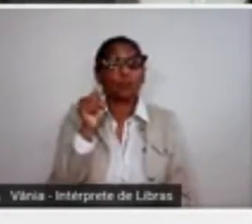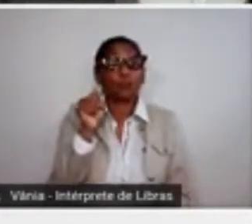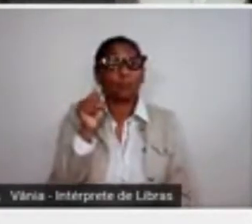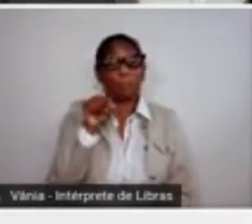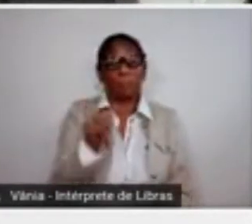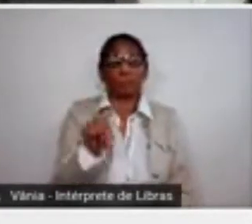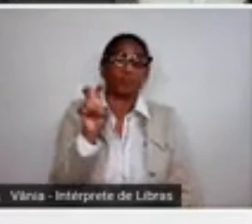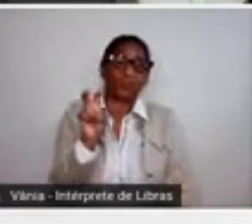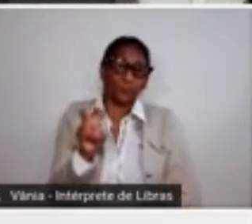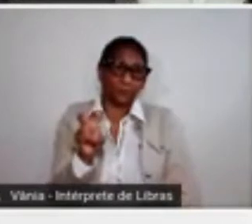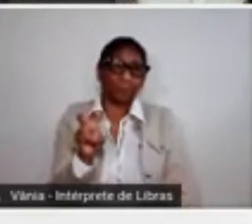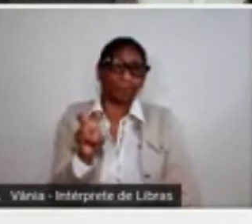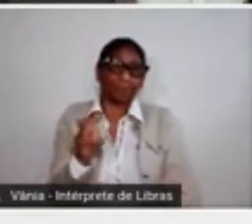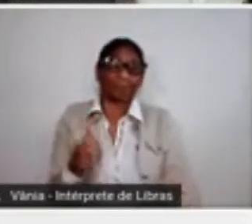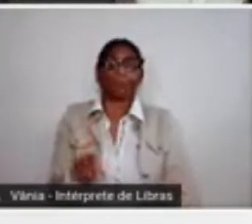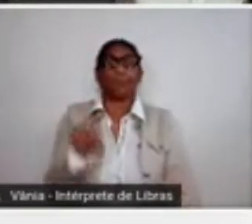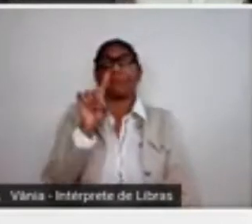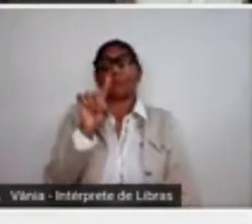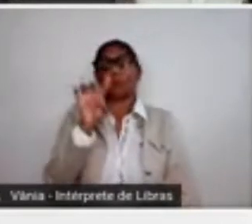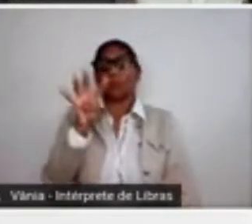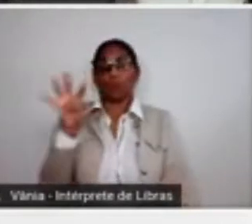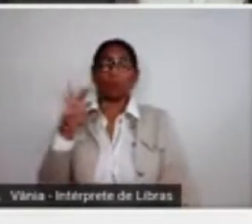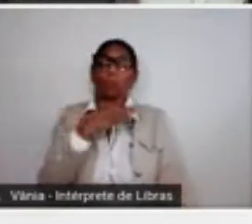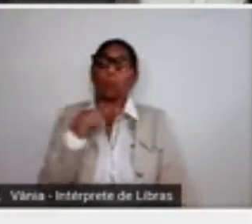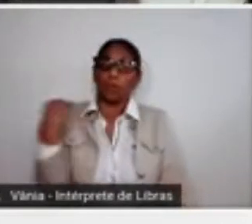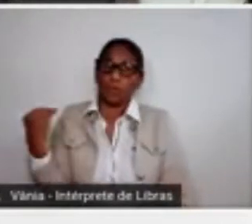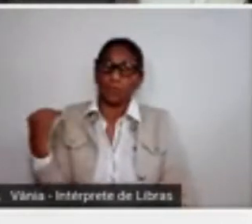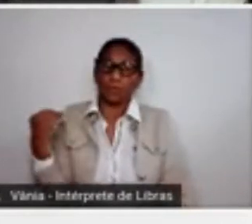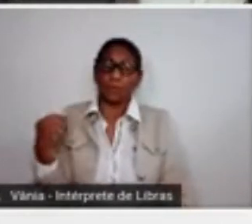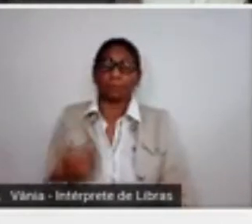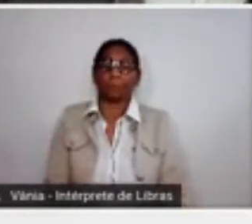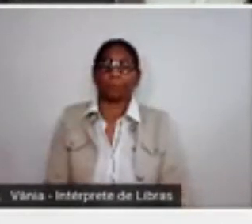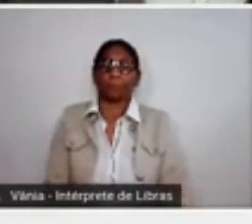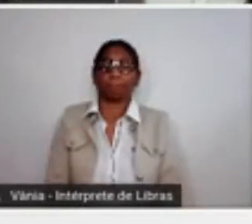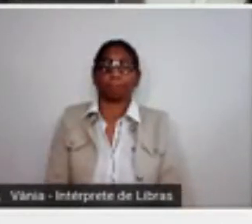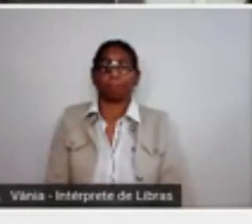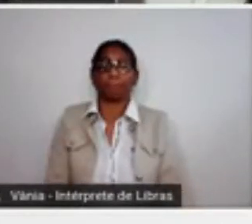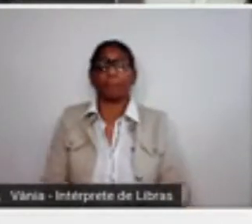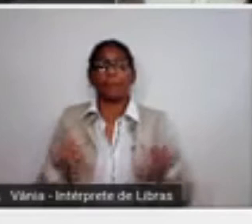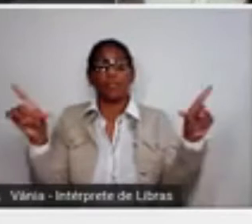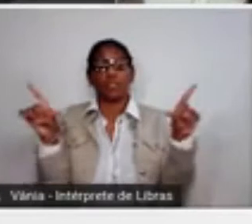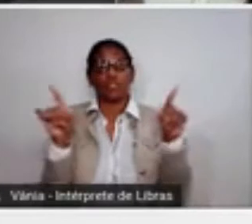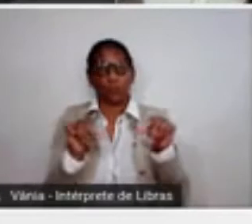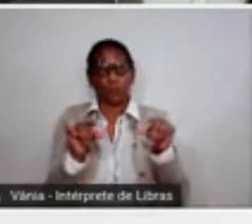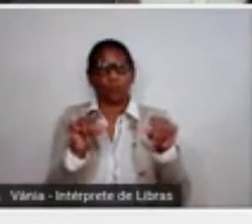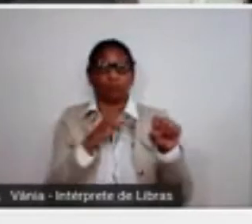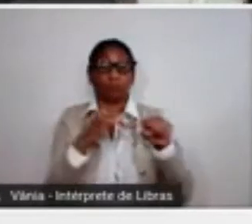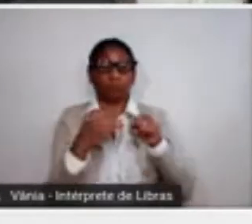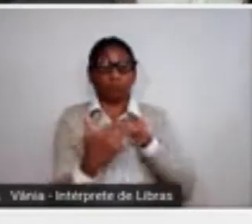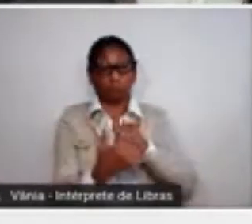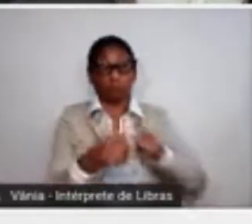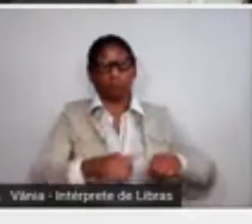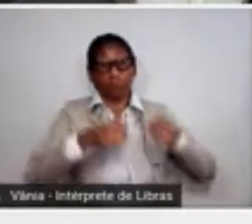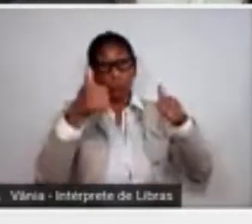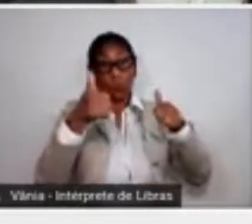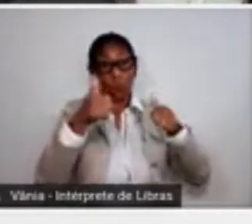18,5, foram 144 óbitos. De outro lado, a gente vê a redução do número de casos ativos em relação aos casos recuperados,